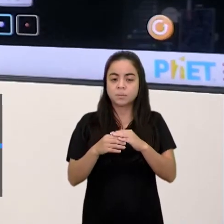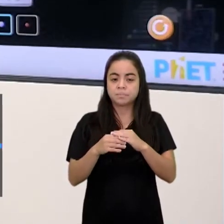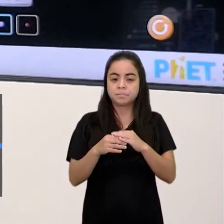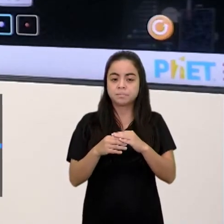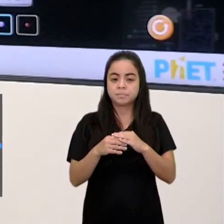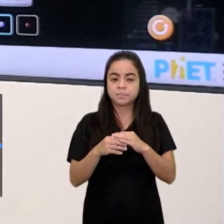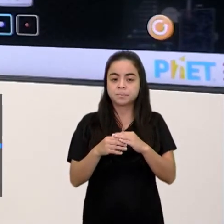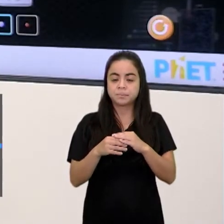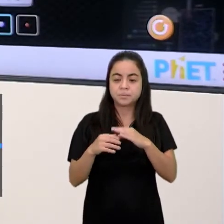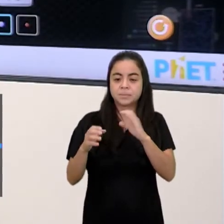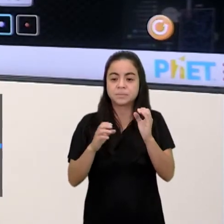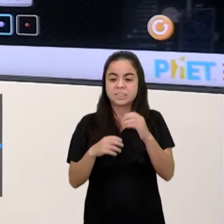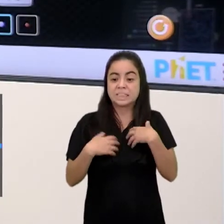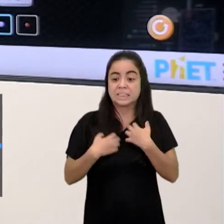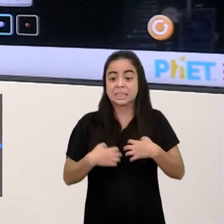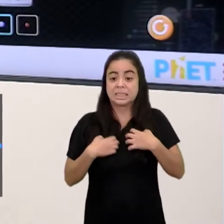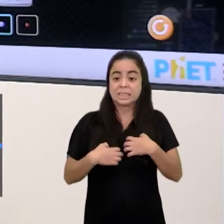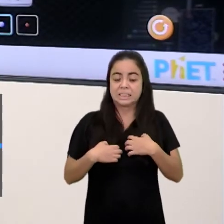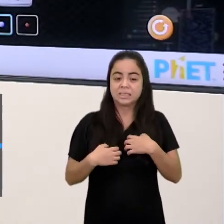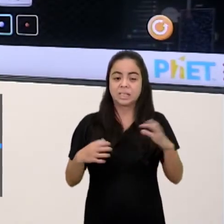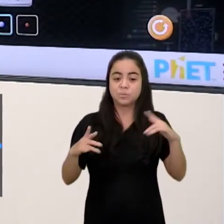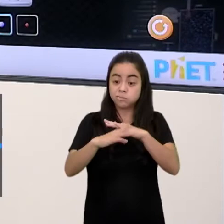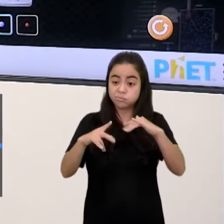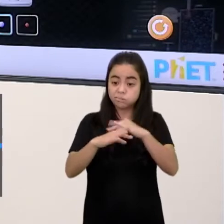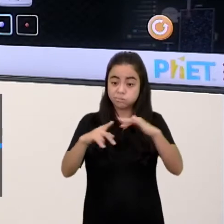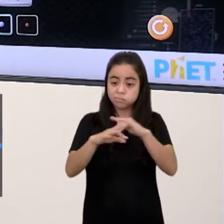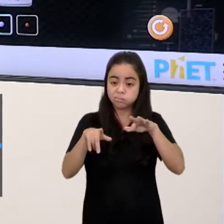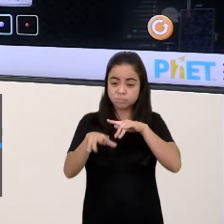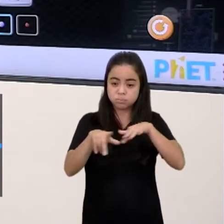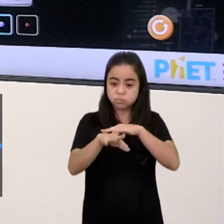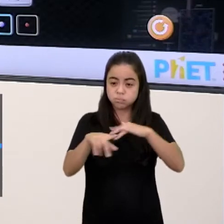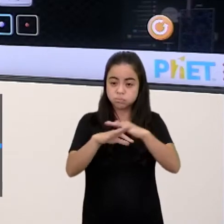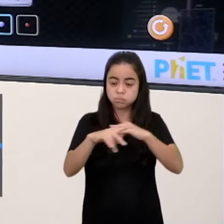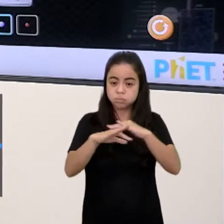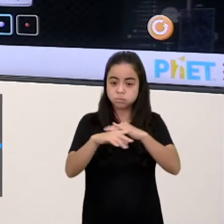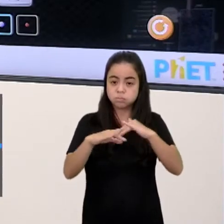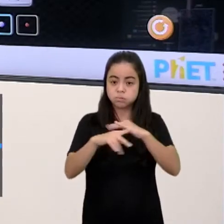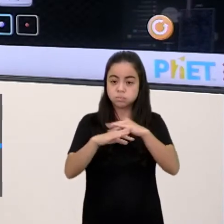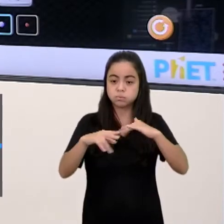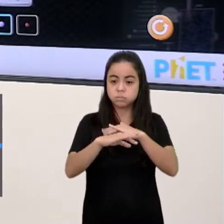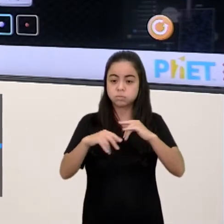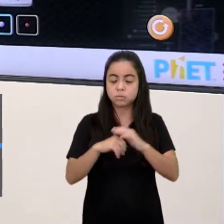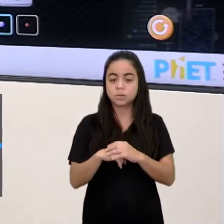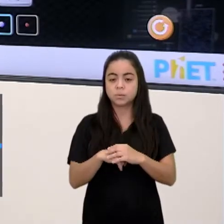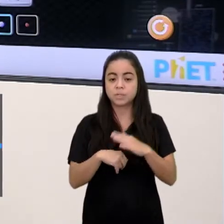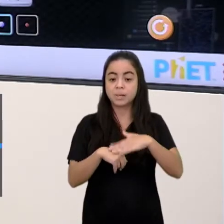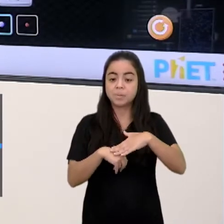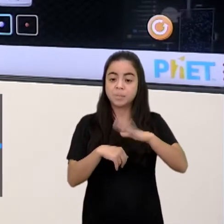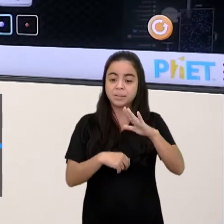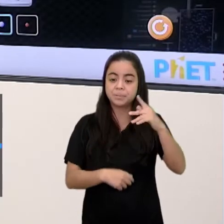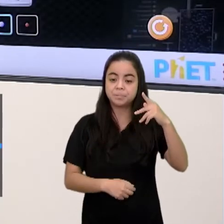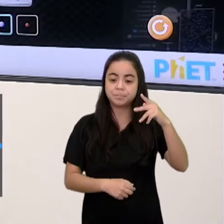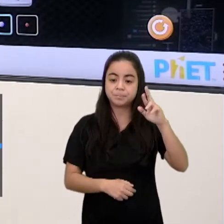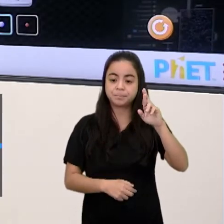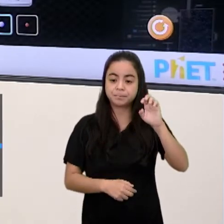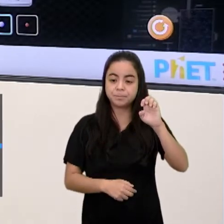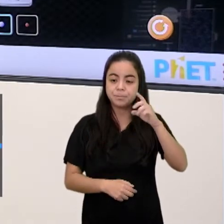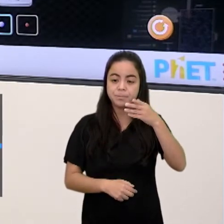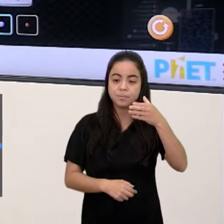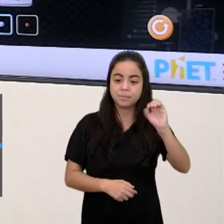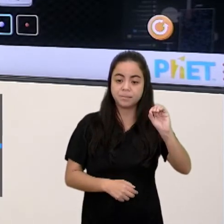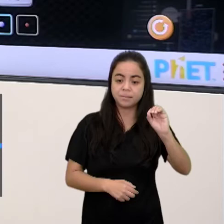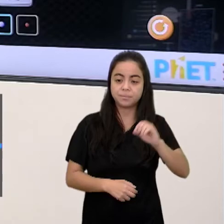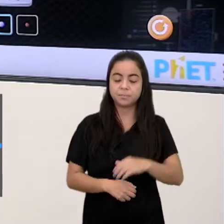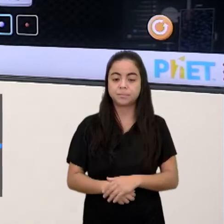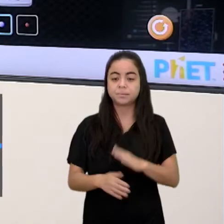que desesperado para movimentar. Então, ele começa a se agitar, ele começa a fazer mais pressão. Então, quando ele sai